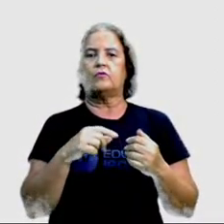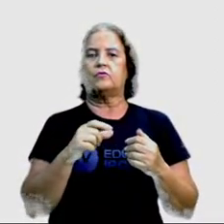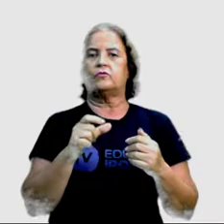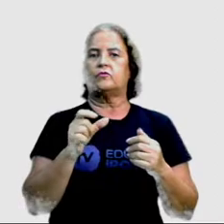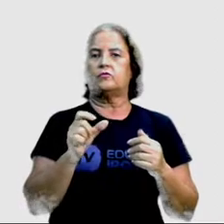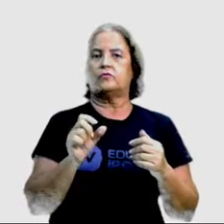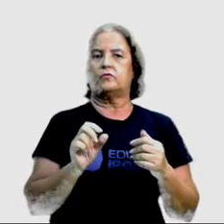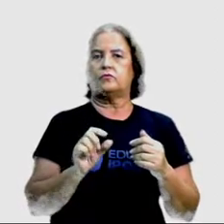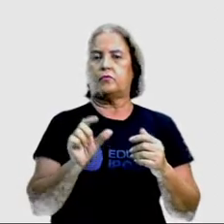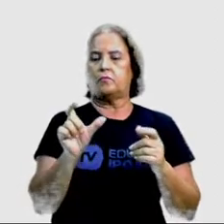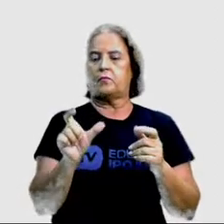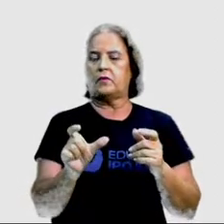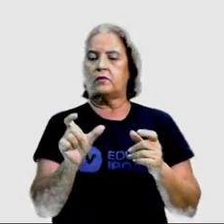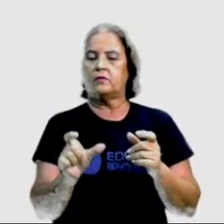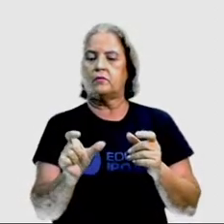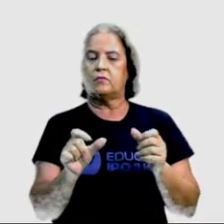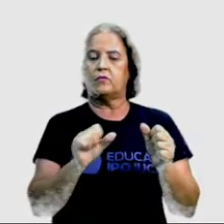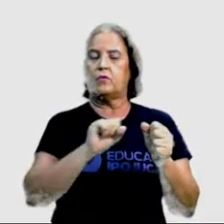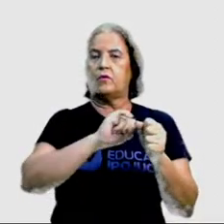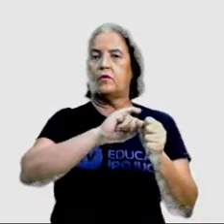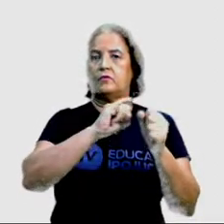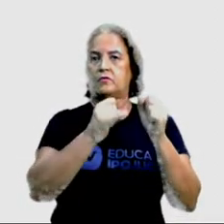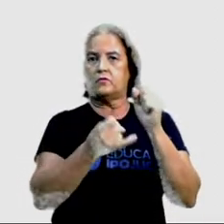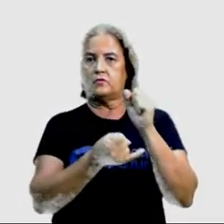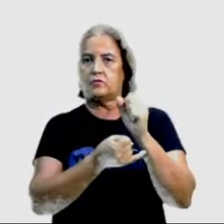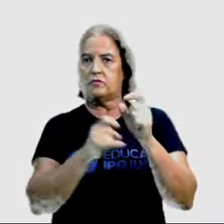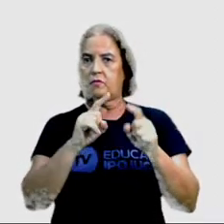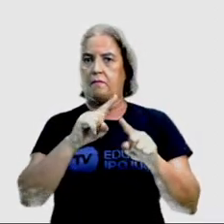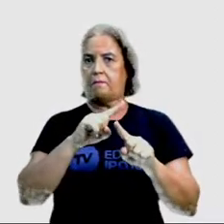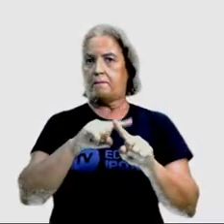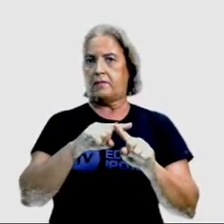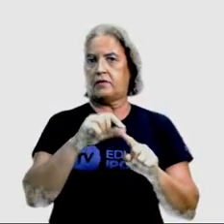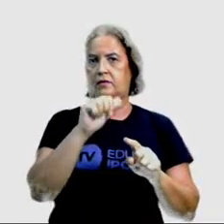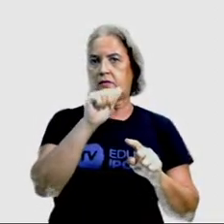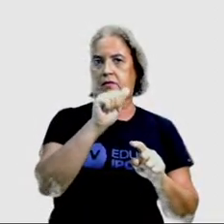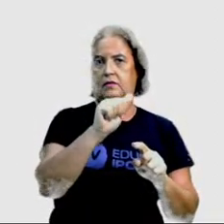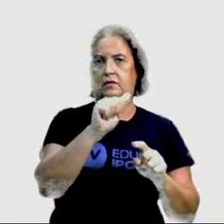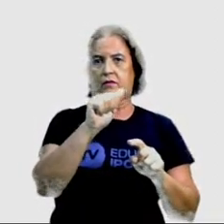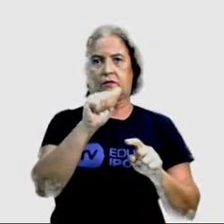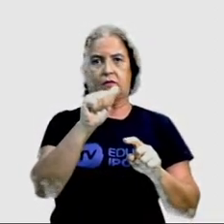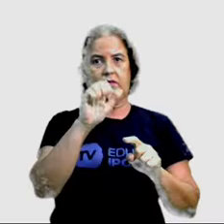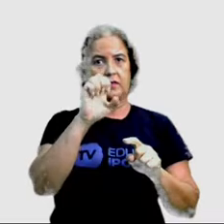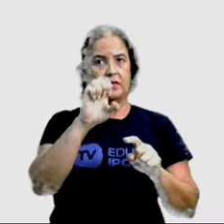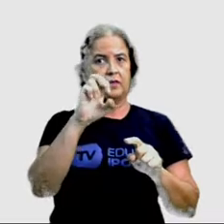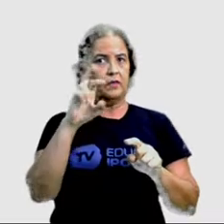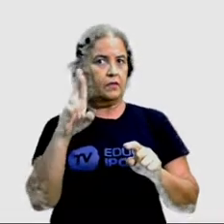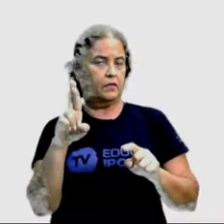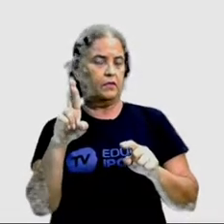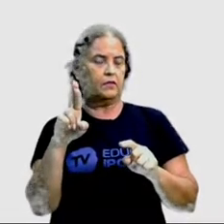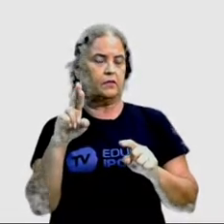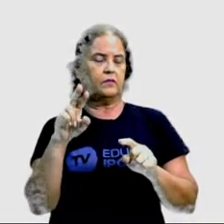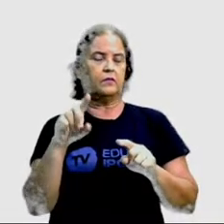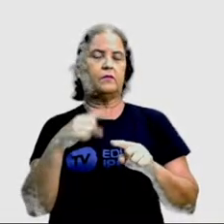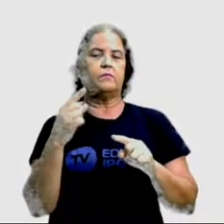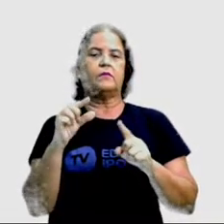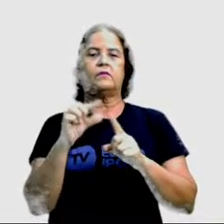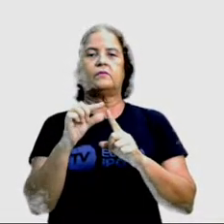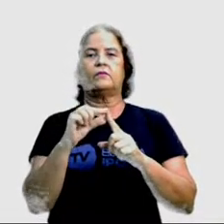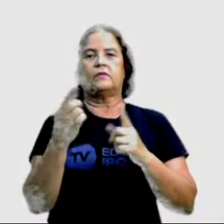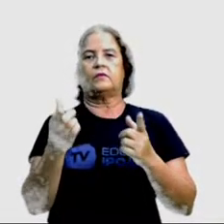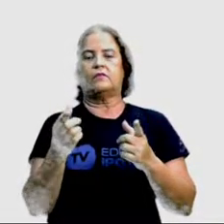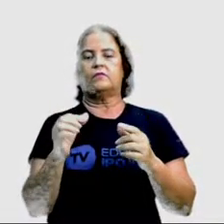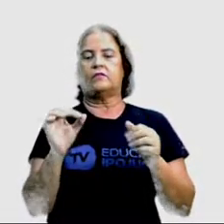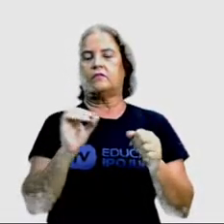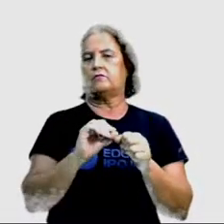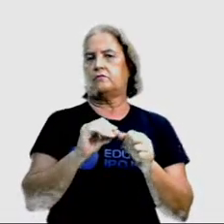o adjetivo mais o er mais a palavra than e pronto, está feito.